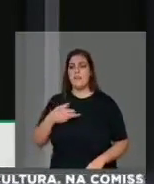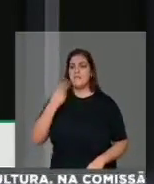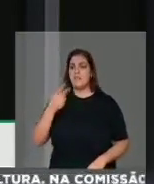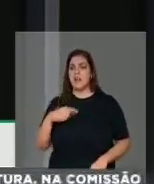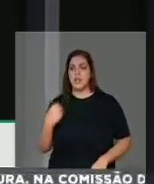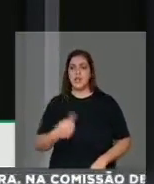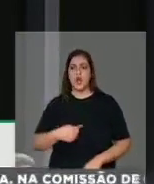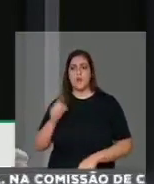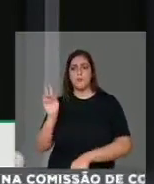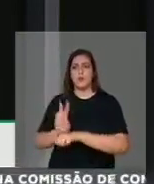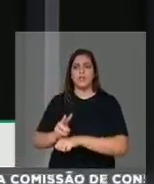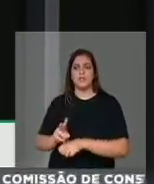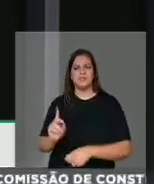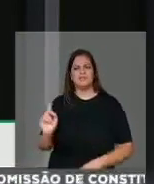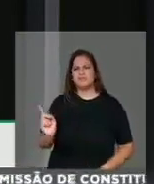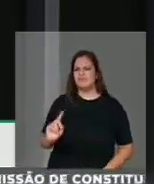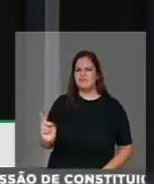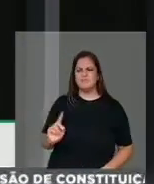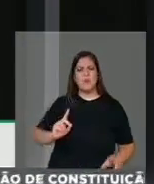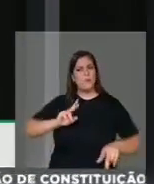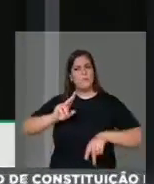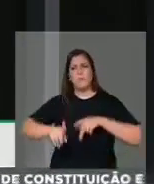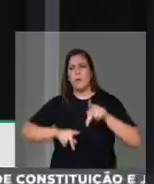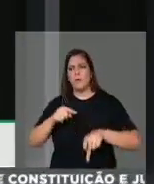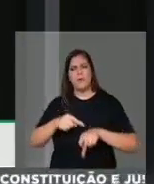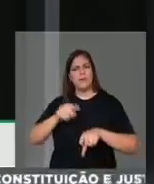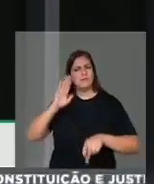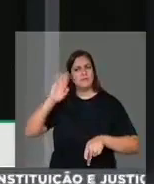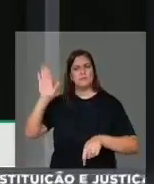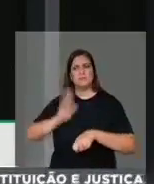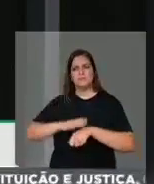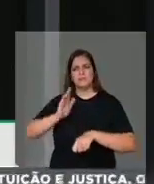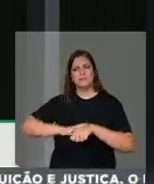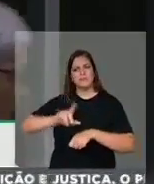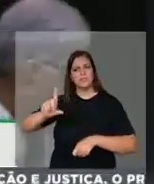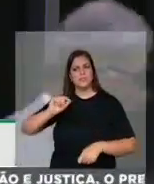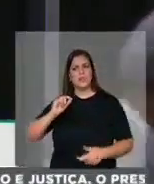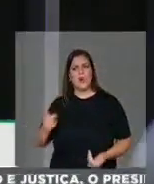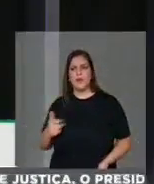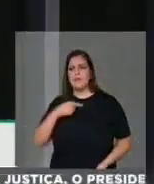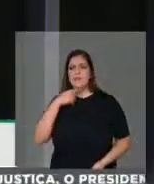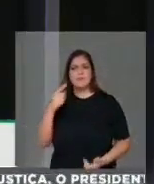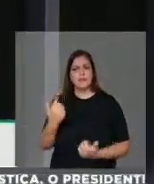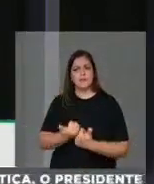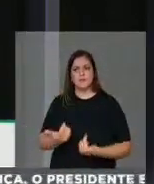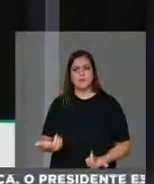nação, são os brasileiros e ninguém pode tutelá-la, nem mesmo o presidente da República. Muito obrigado